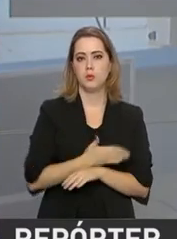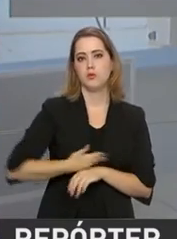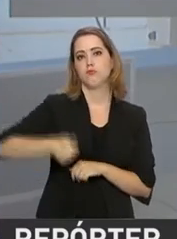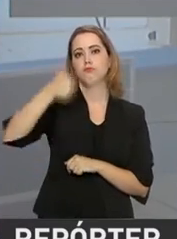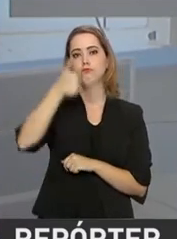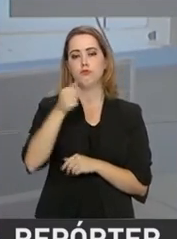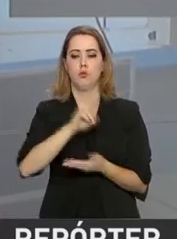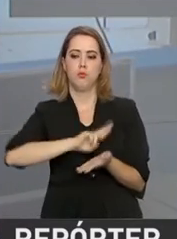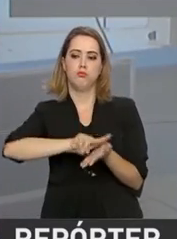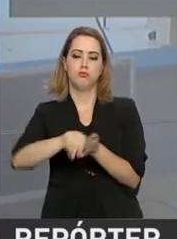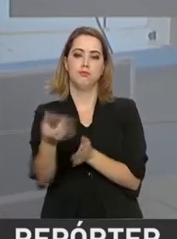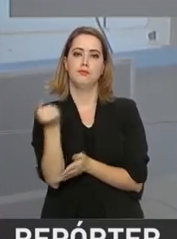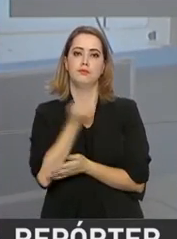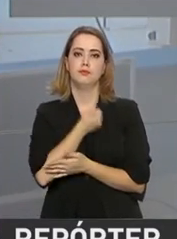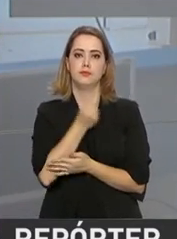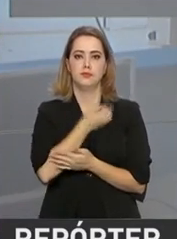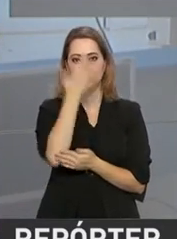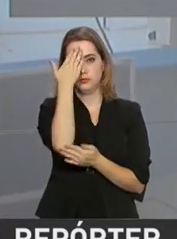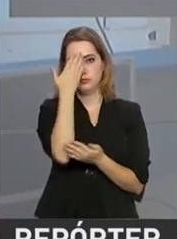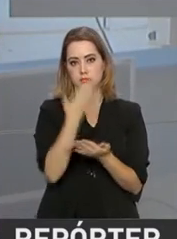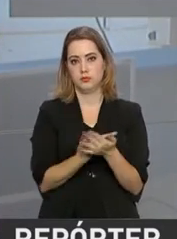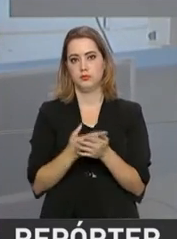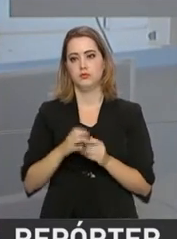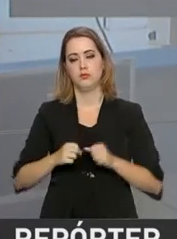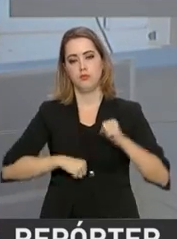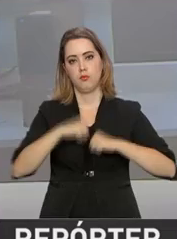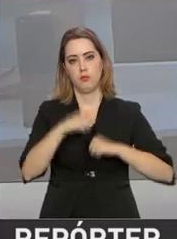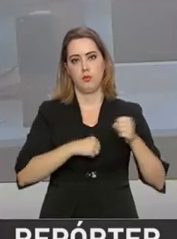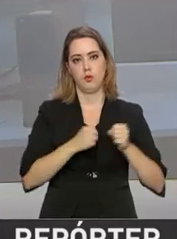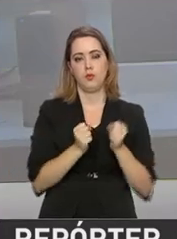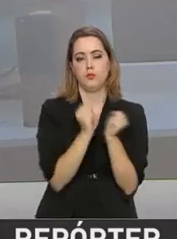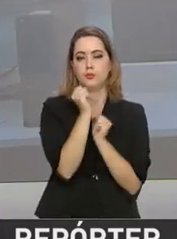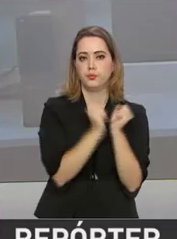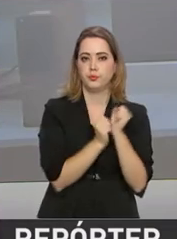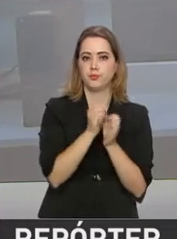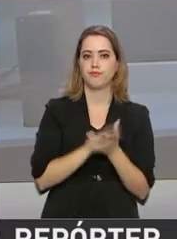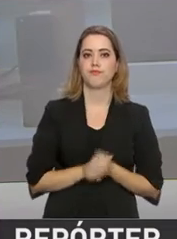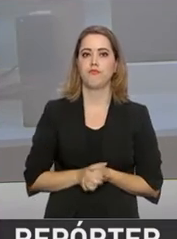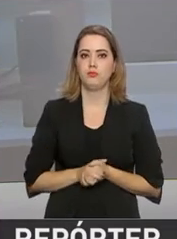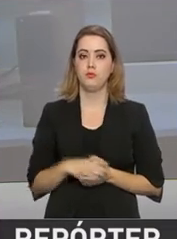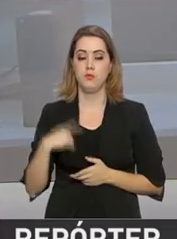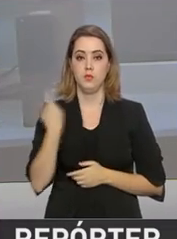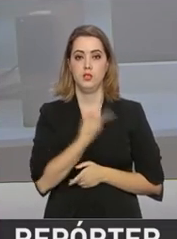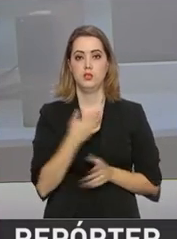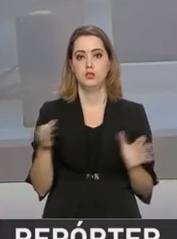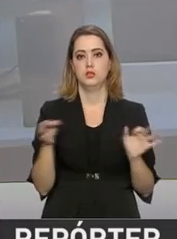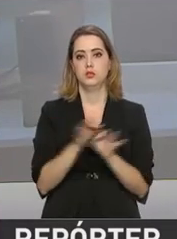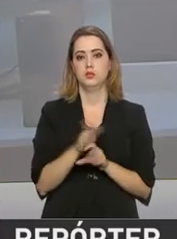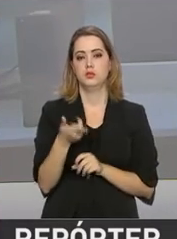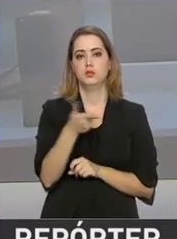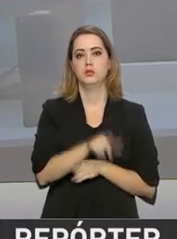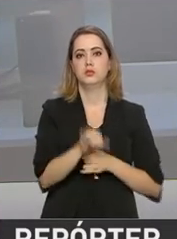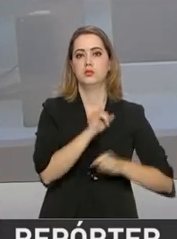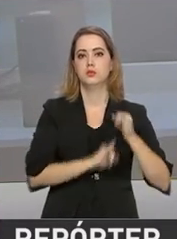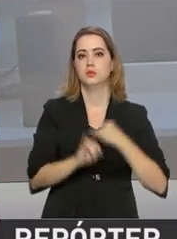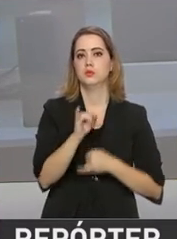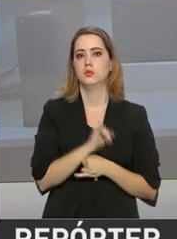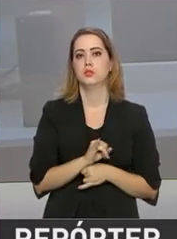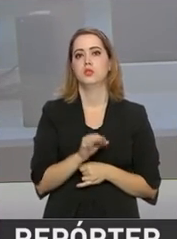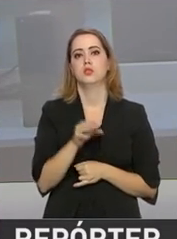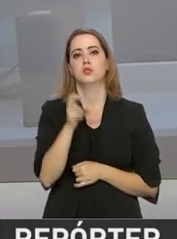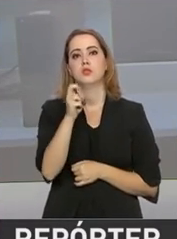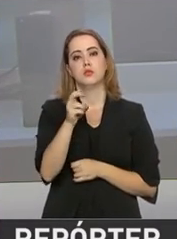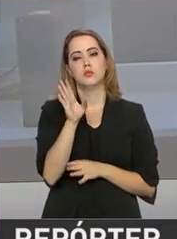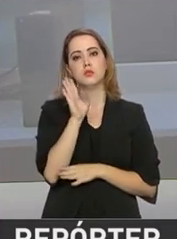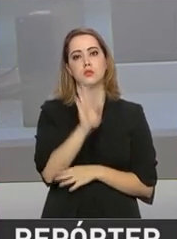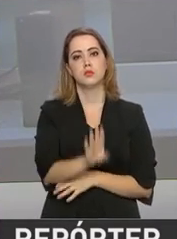como os de confiança dos setores produtivos e nós ficamos por aqui voltamos a qualquer momento com outras informações